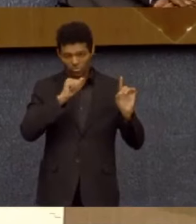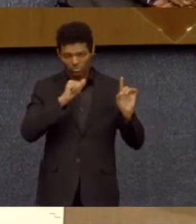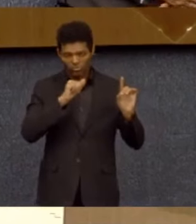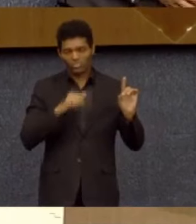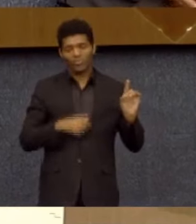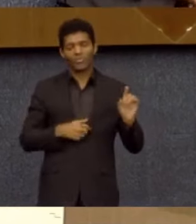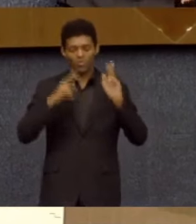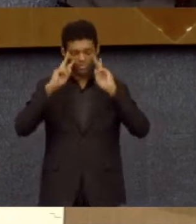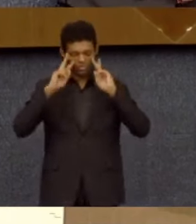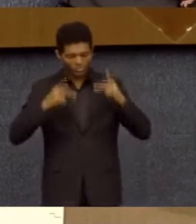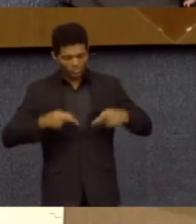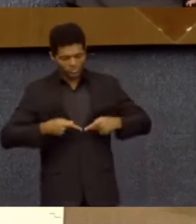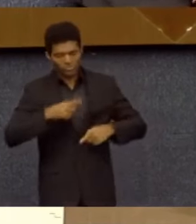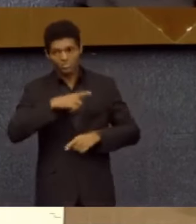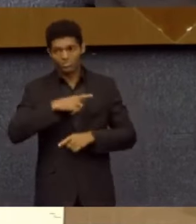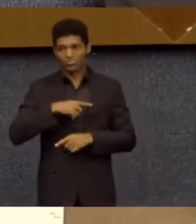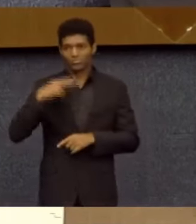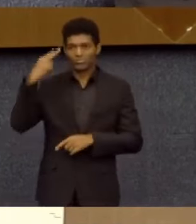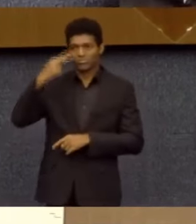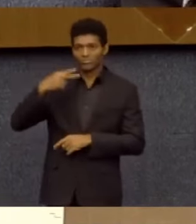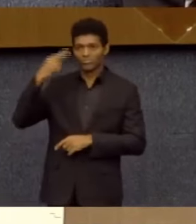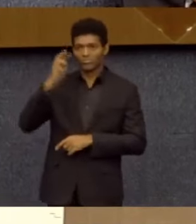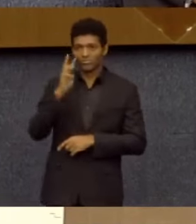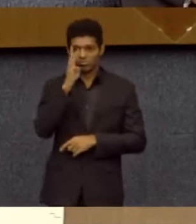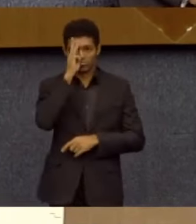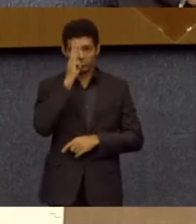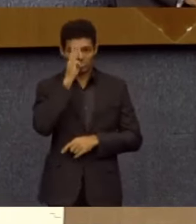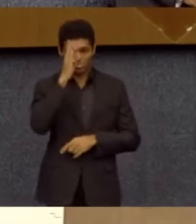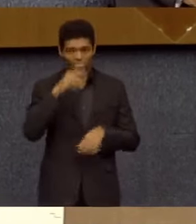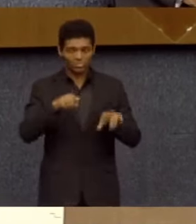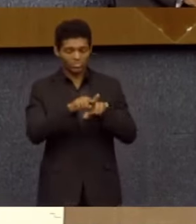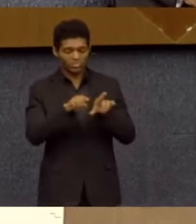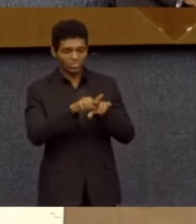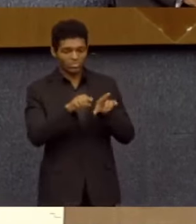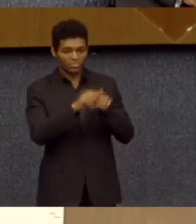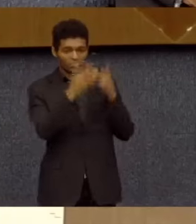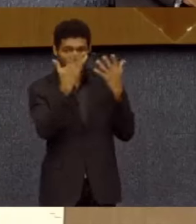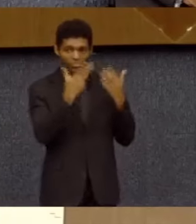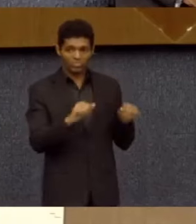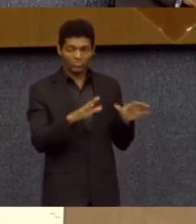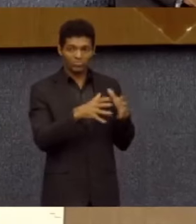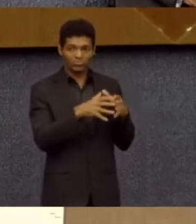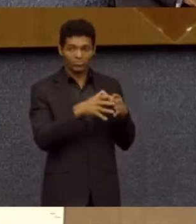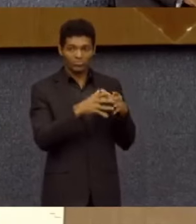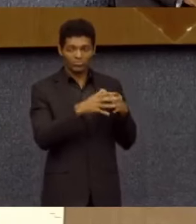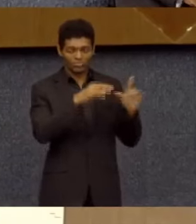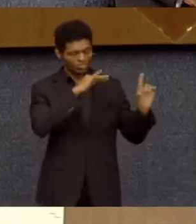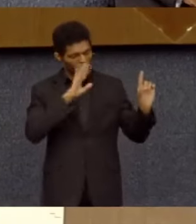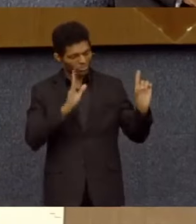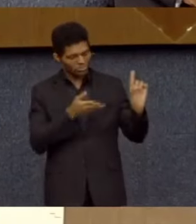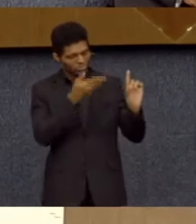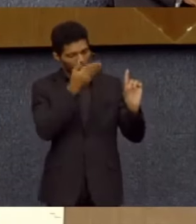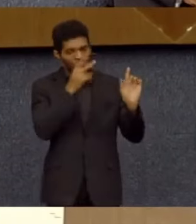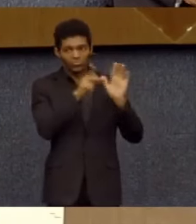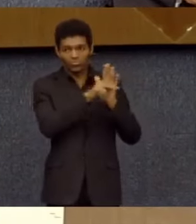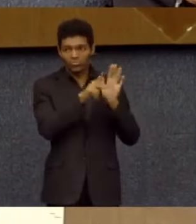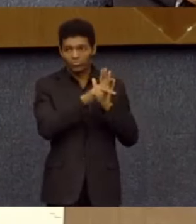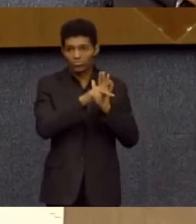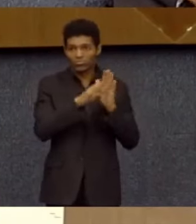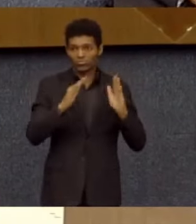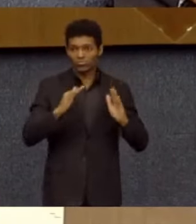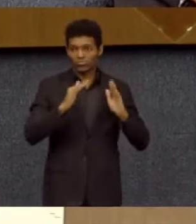foi reconhecido pelo vereador Vanderlei Porto e referendado pelo Conselho de Agraciamento desta Casa.